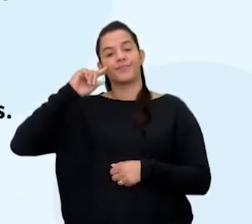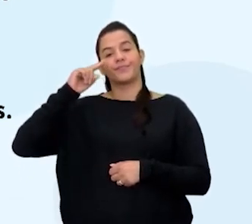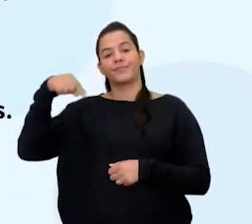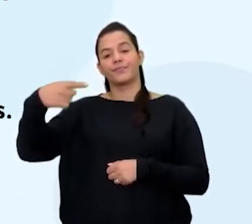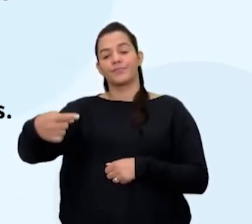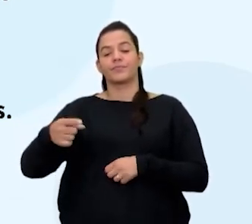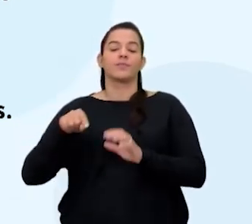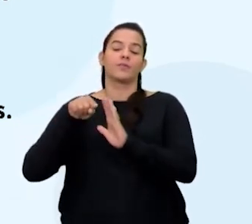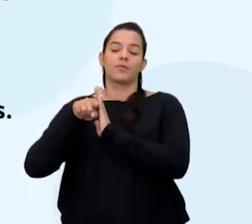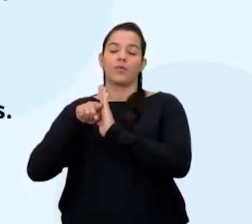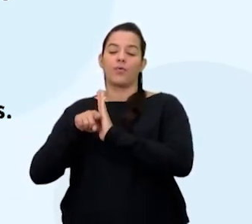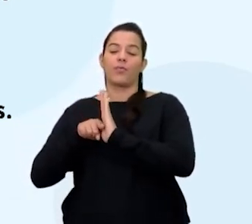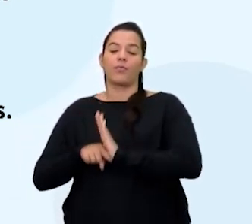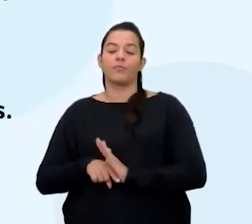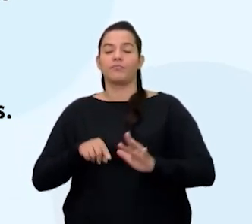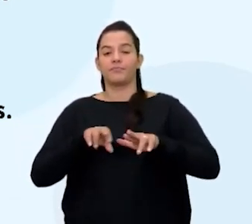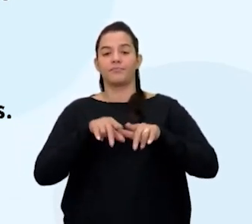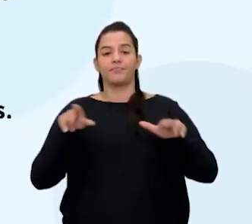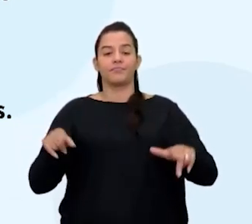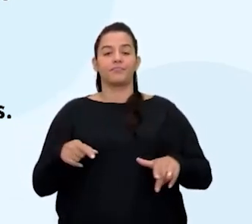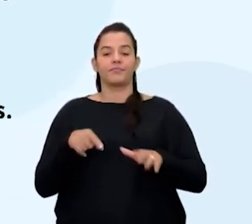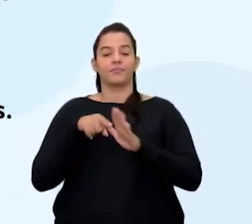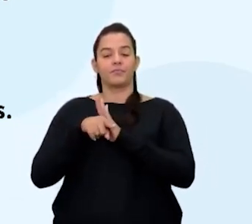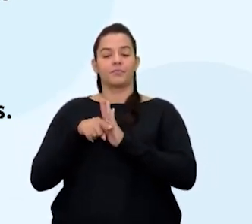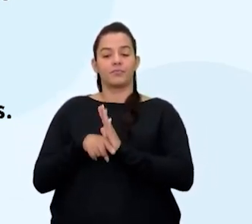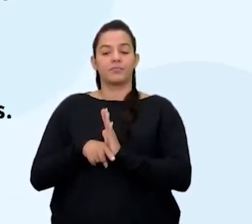de vida, valores e condutas,